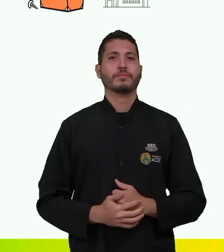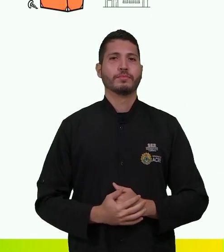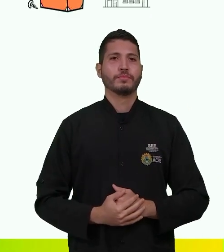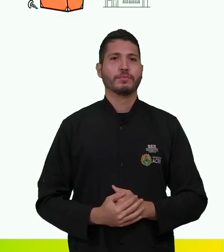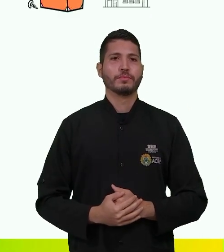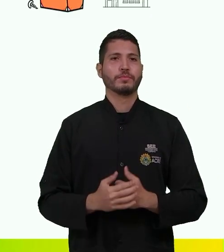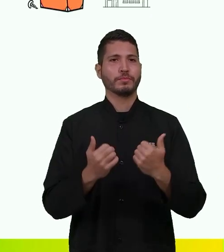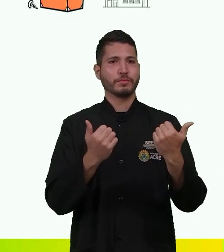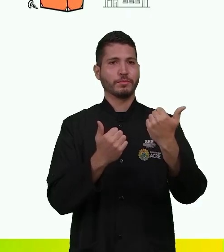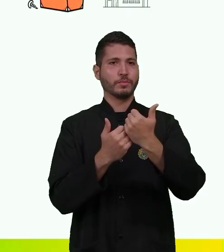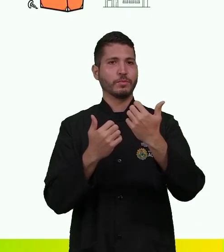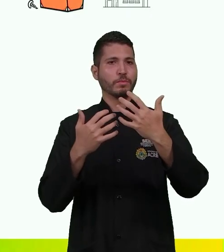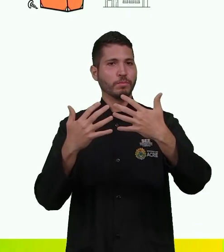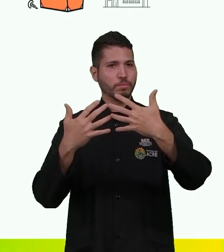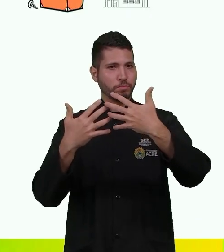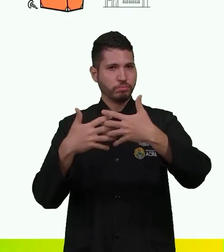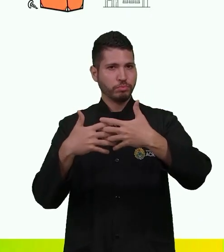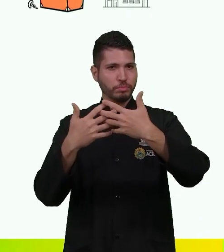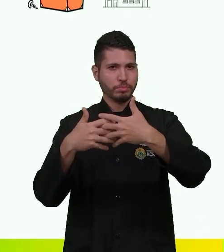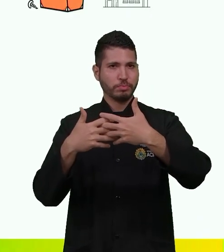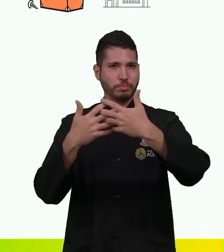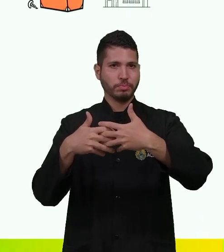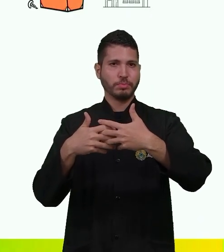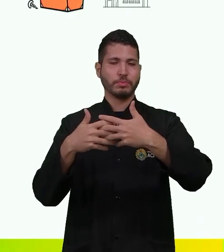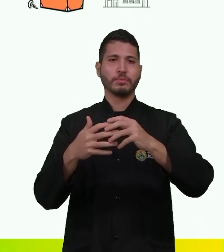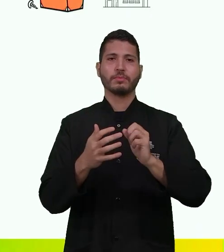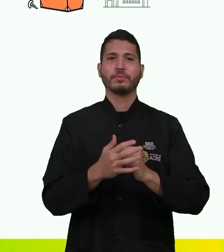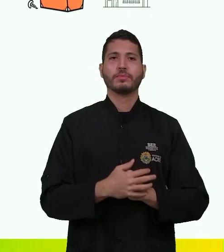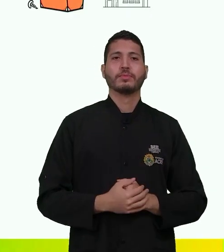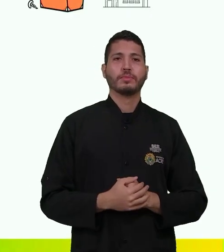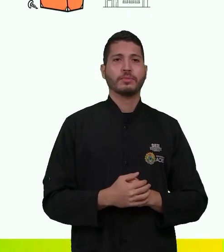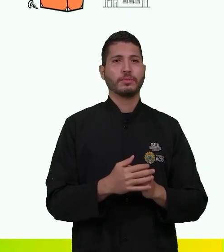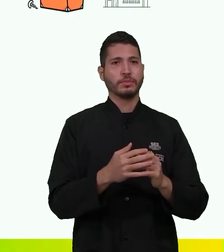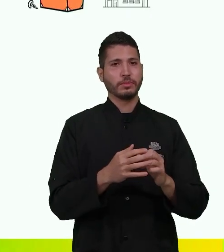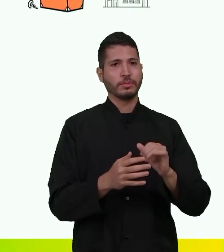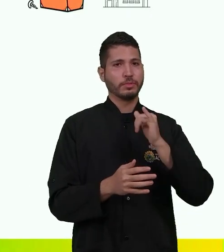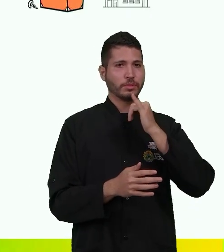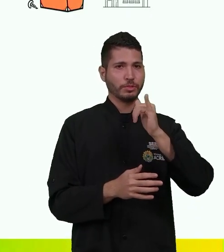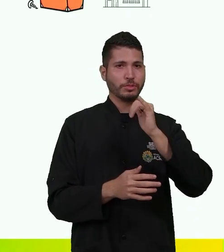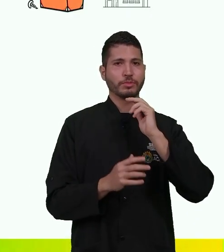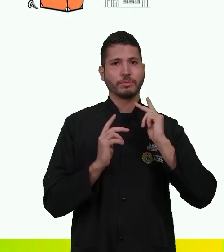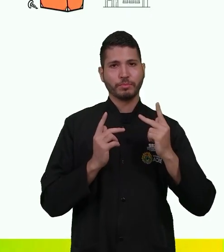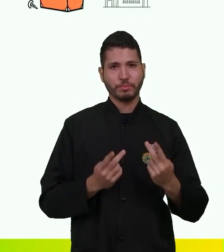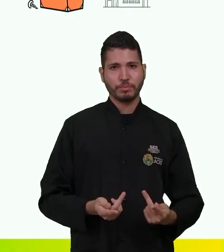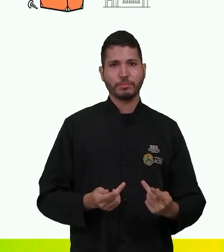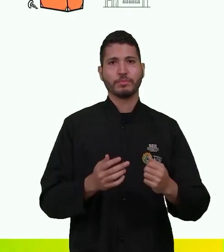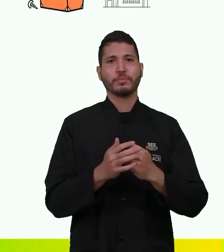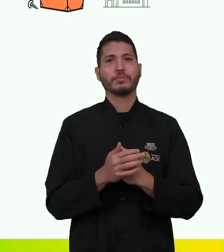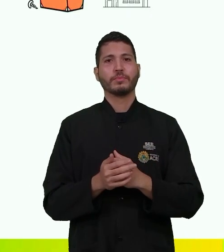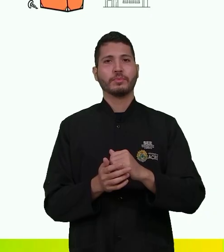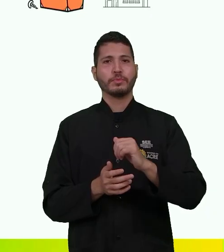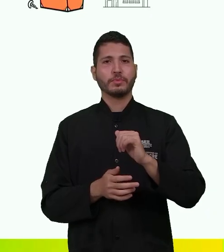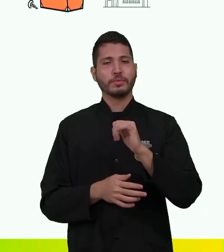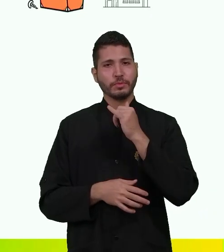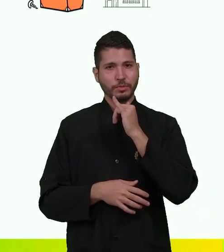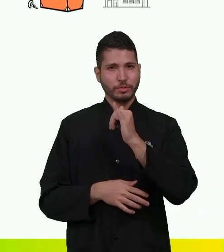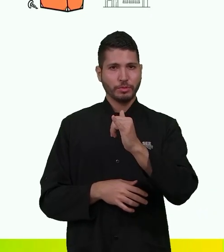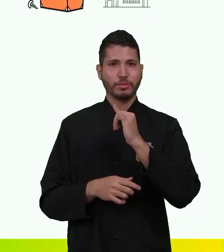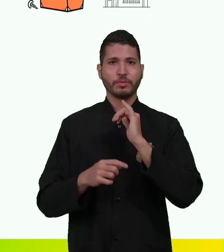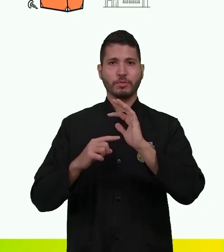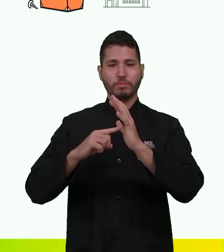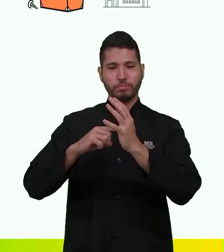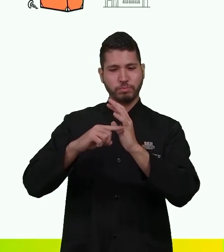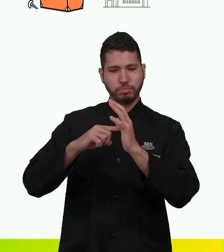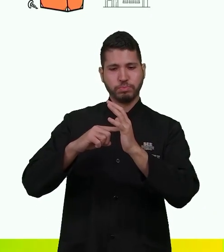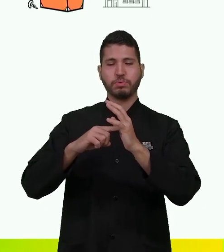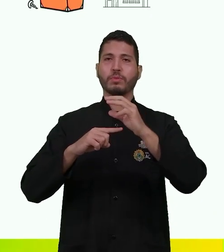pelas máquinas, da energia humana pela energia do motor, energia motriz, e do